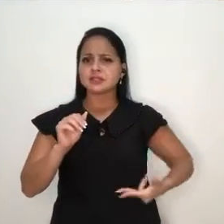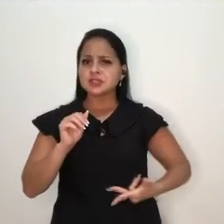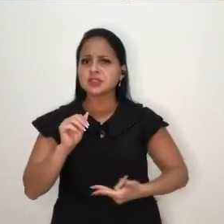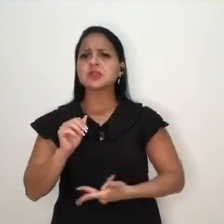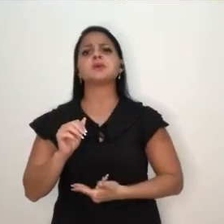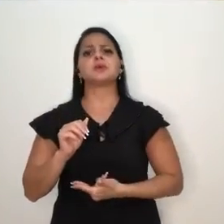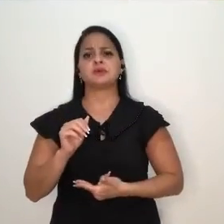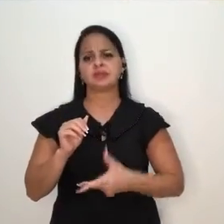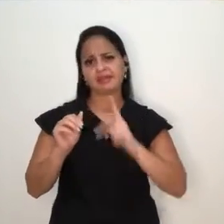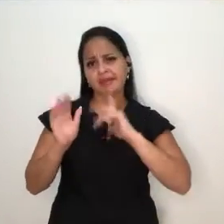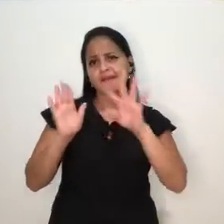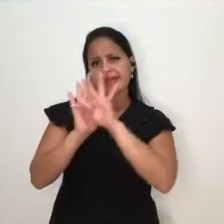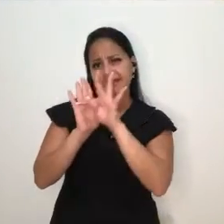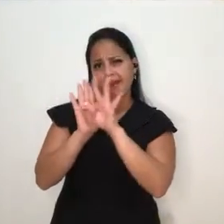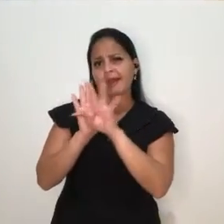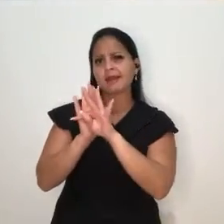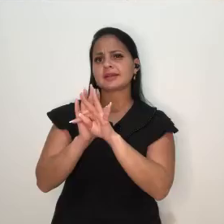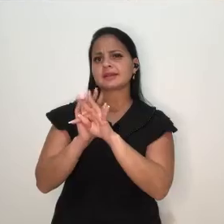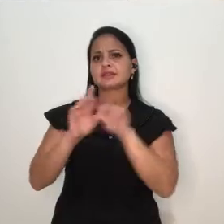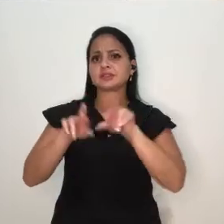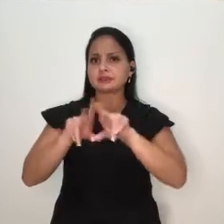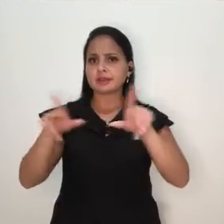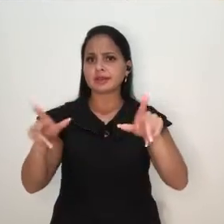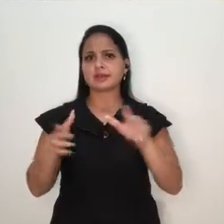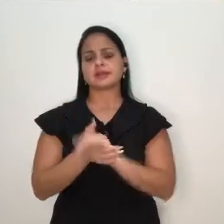eles têm umas técnicas diferentes, assim,